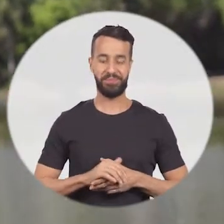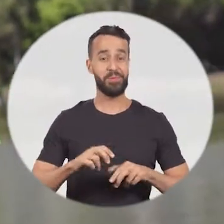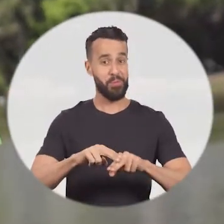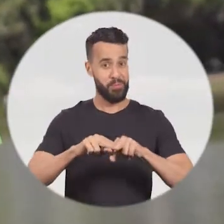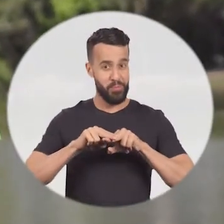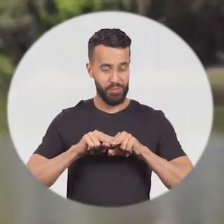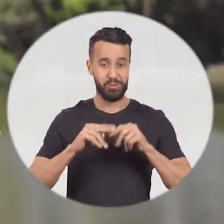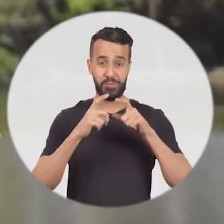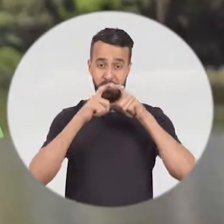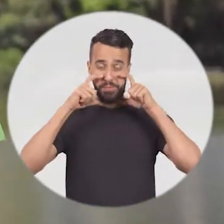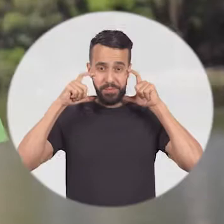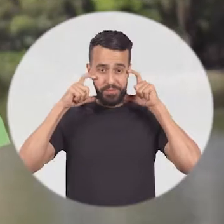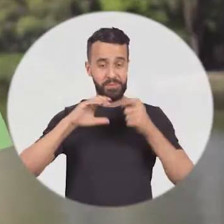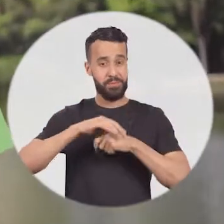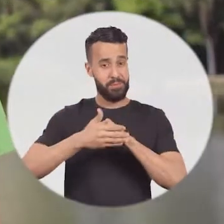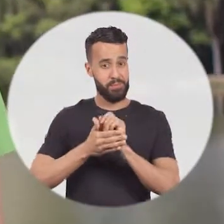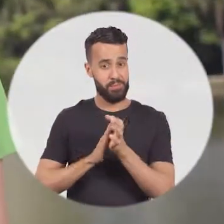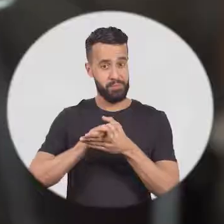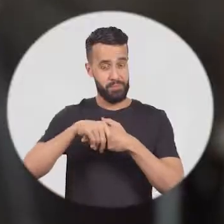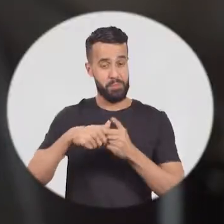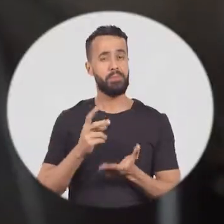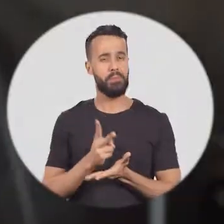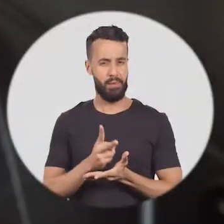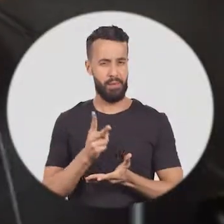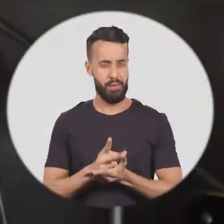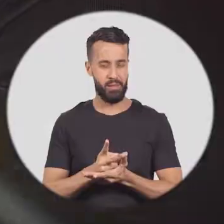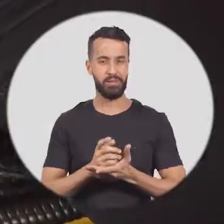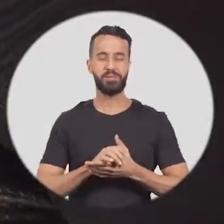isso, o cuidado precisa continuar.